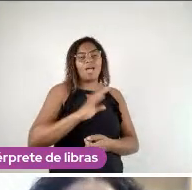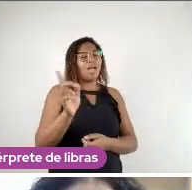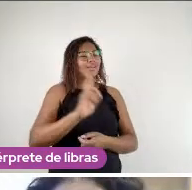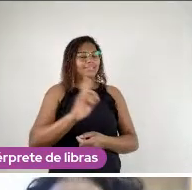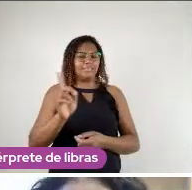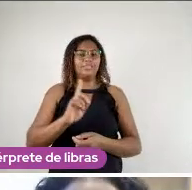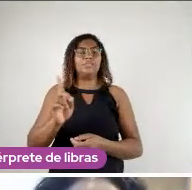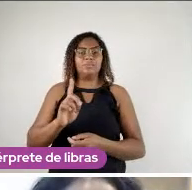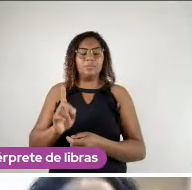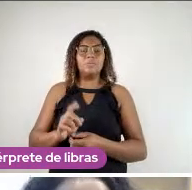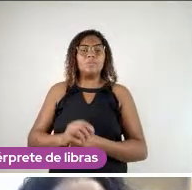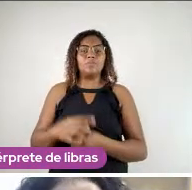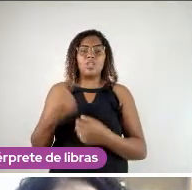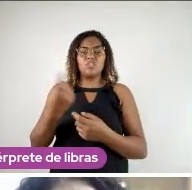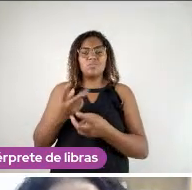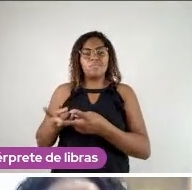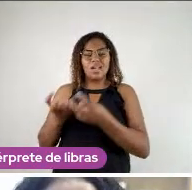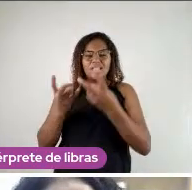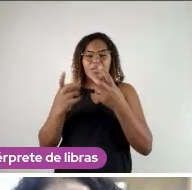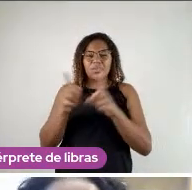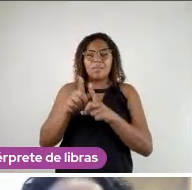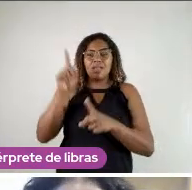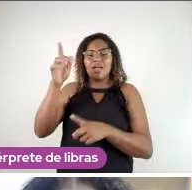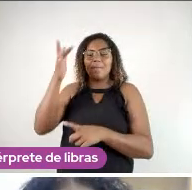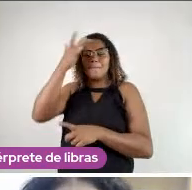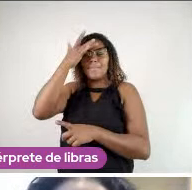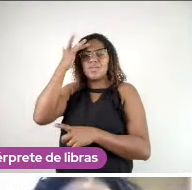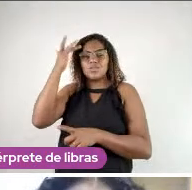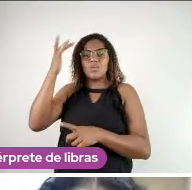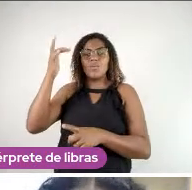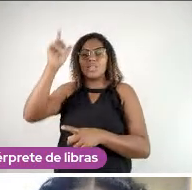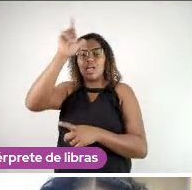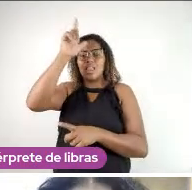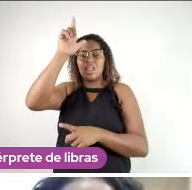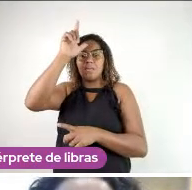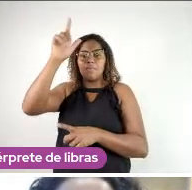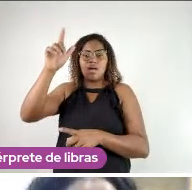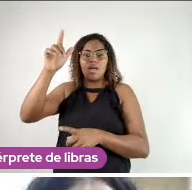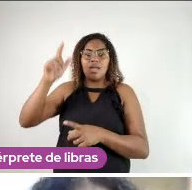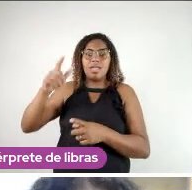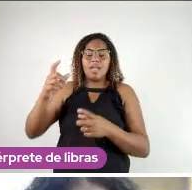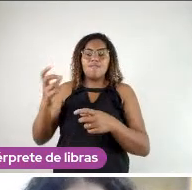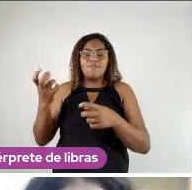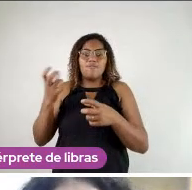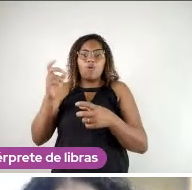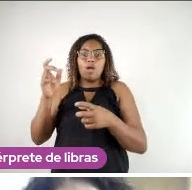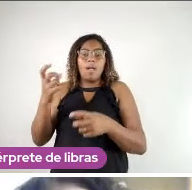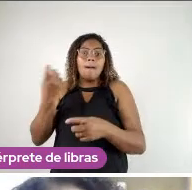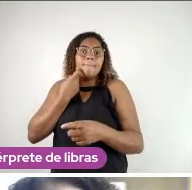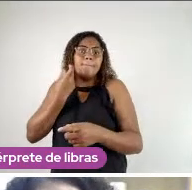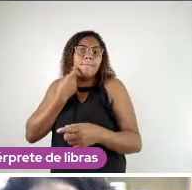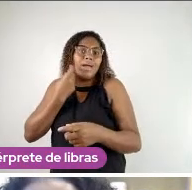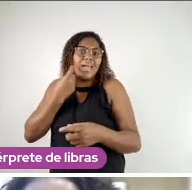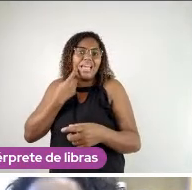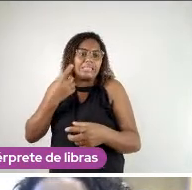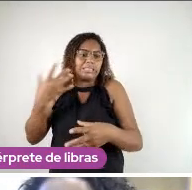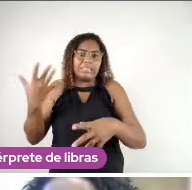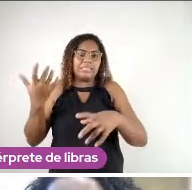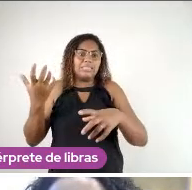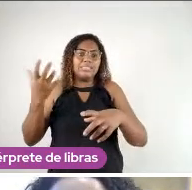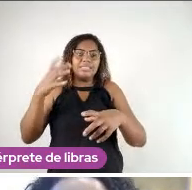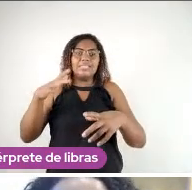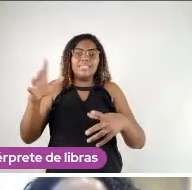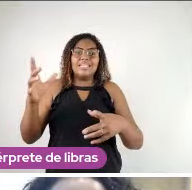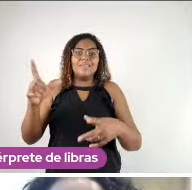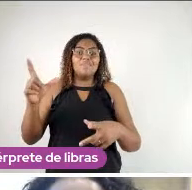desenvolvidos no primeiro mundo. A gente viu uma pessoa na Alemanha pode ser afetada por um peixe que foi contaminado no Caribe, né? Porque o peixe foi exportado.